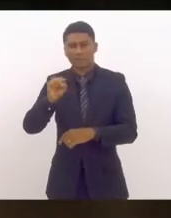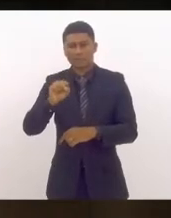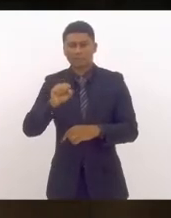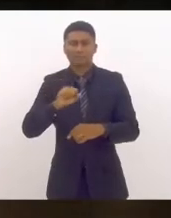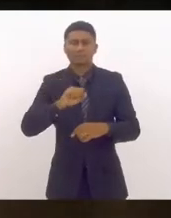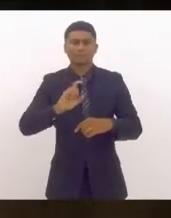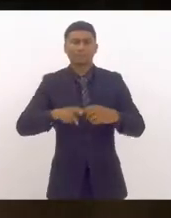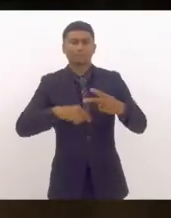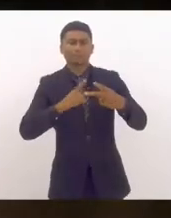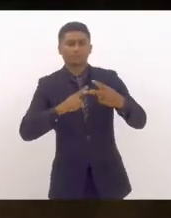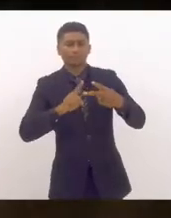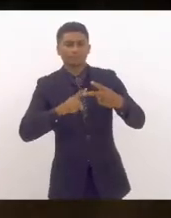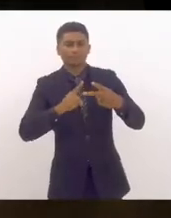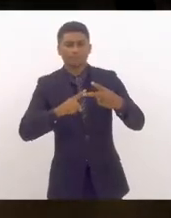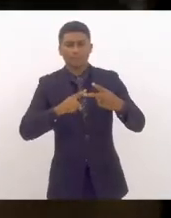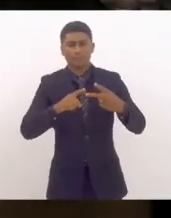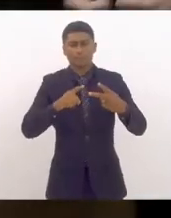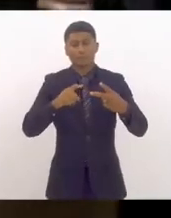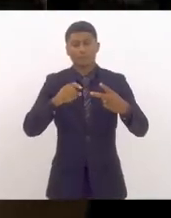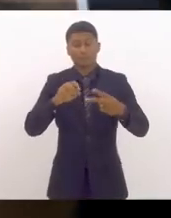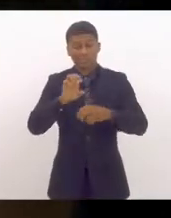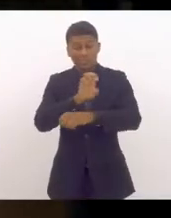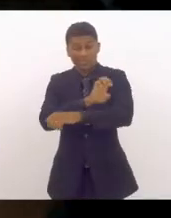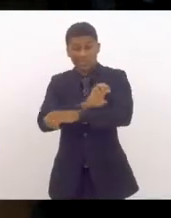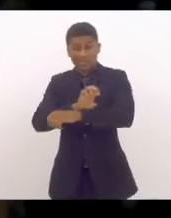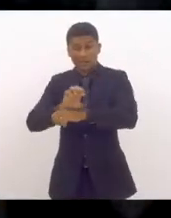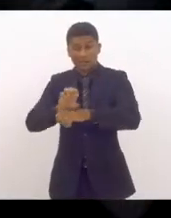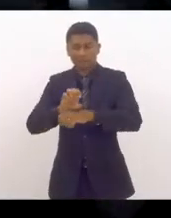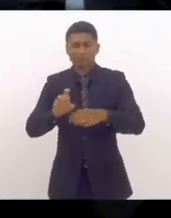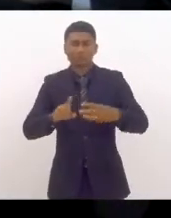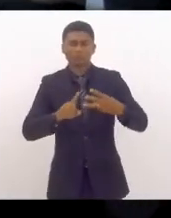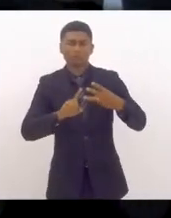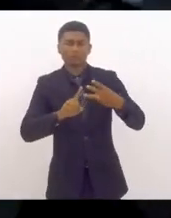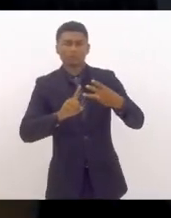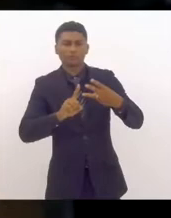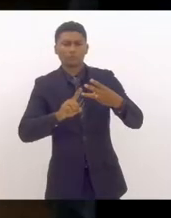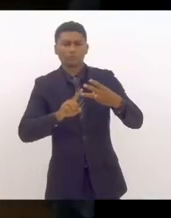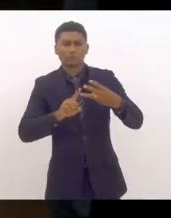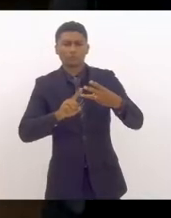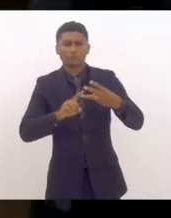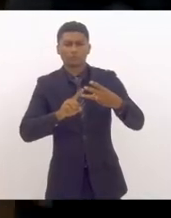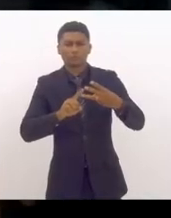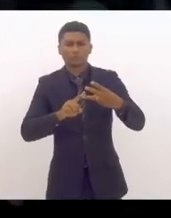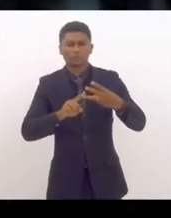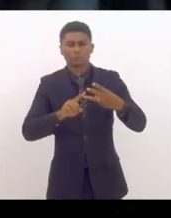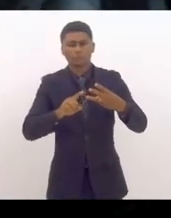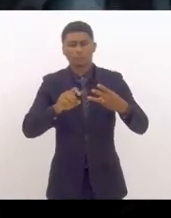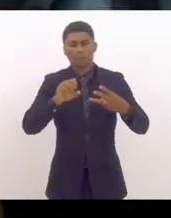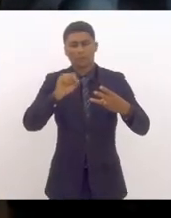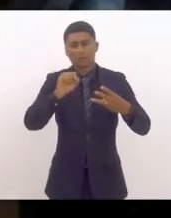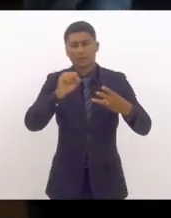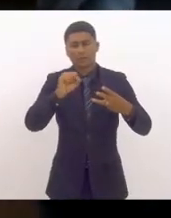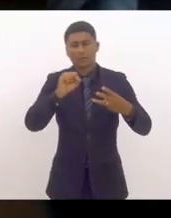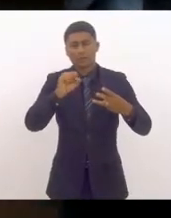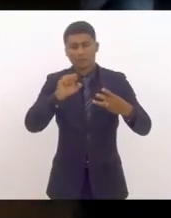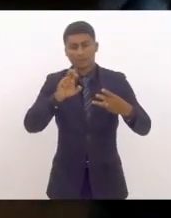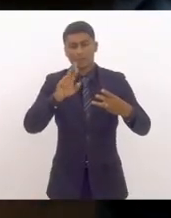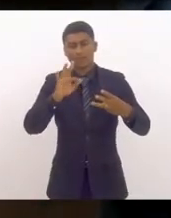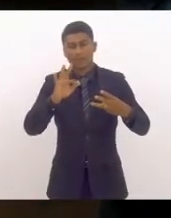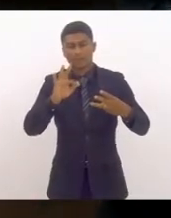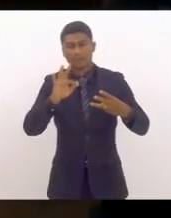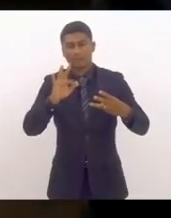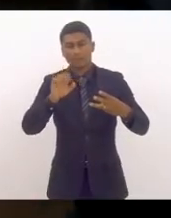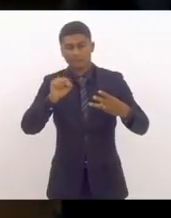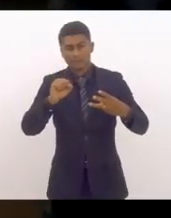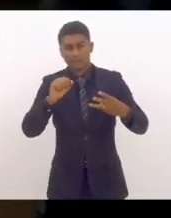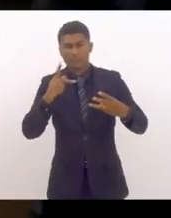estagiários, e outro diz UERJ AC barra SERFs de PF, servidores de